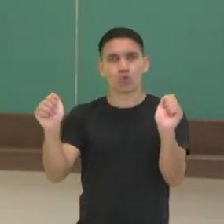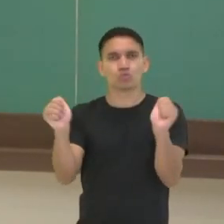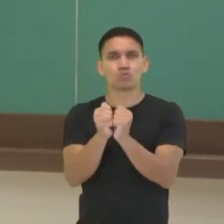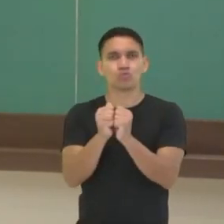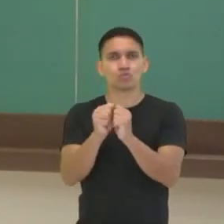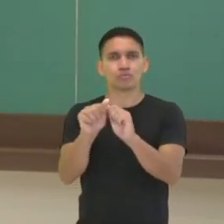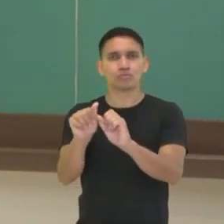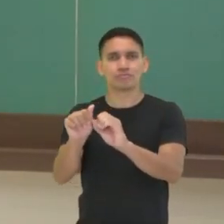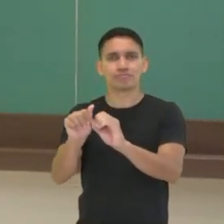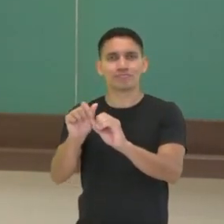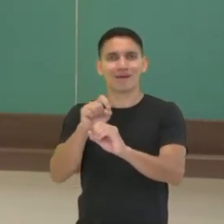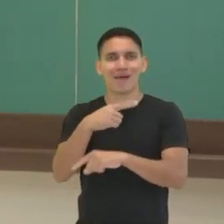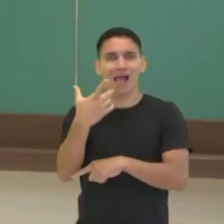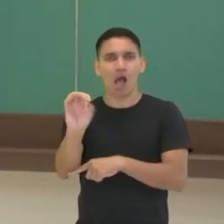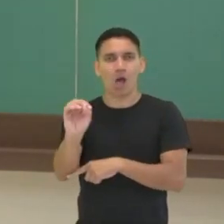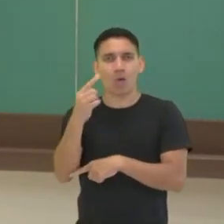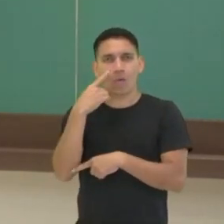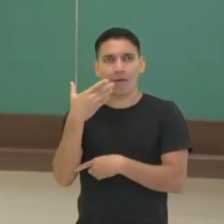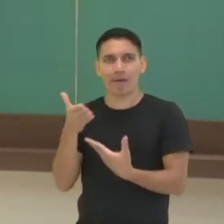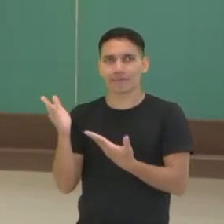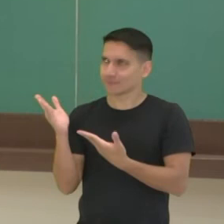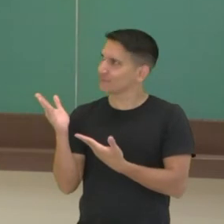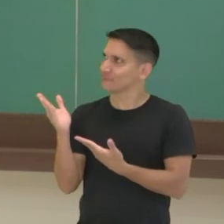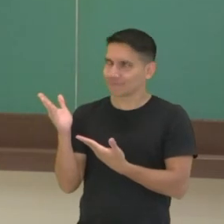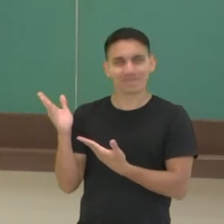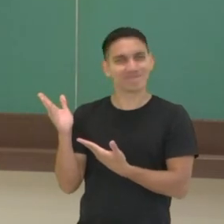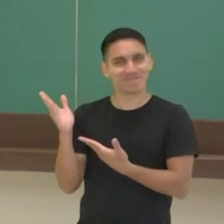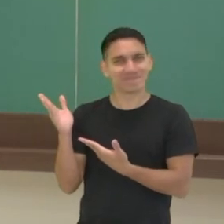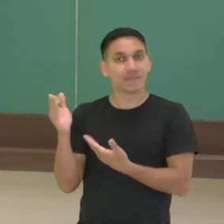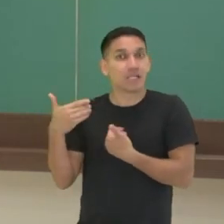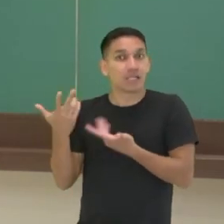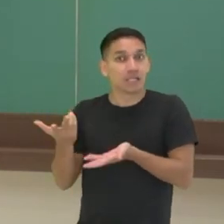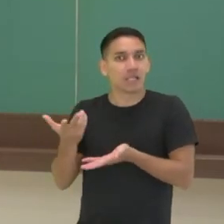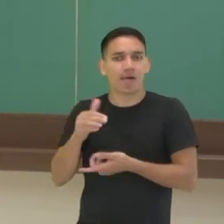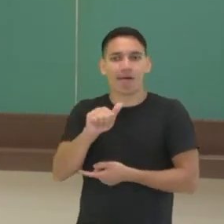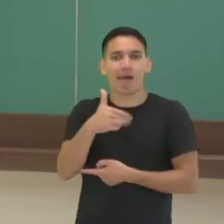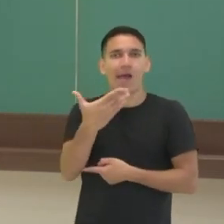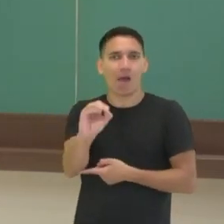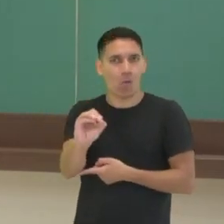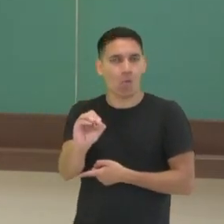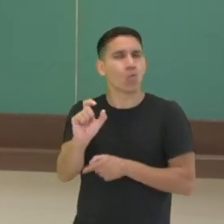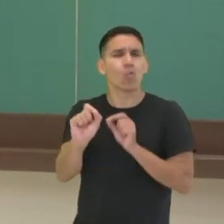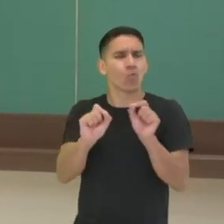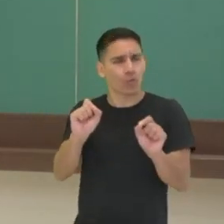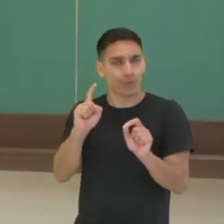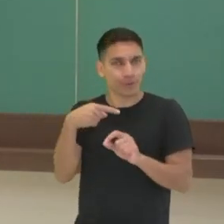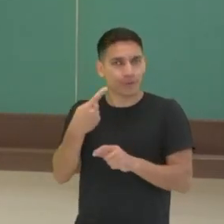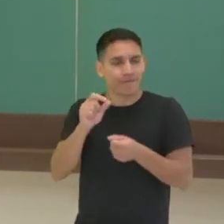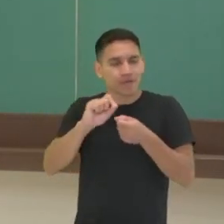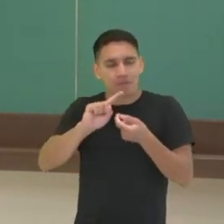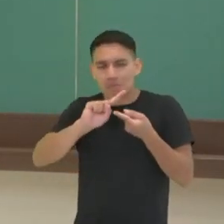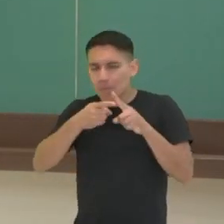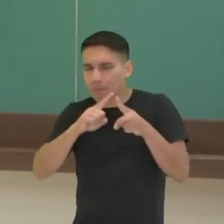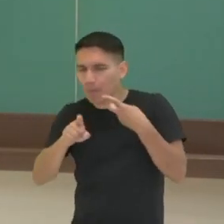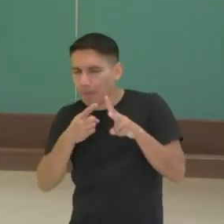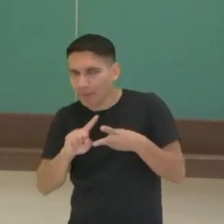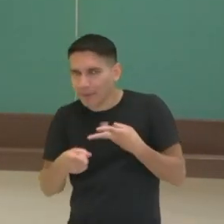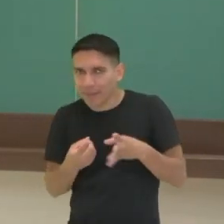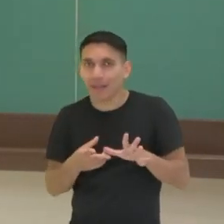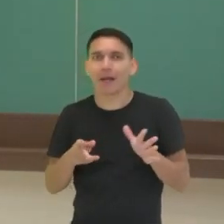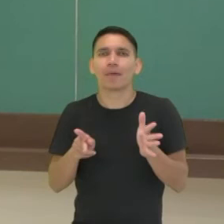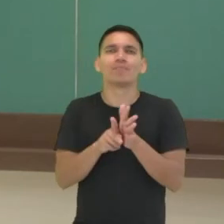apareçam juntas e nessa ordem, ou seja, é o ão. Então, o que nós vamos fazer? É como